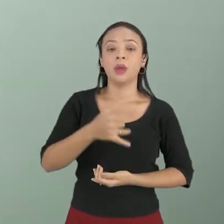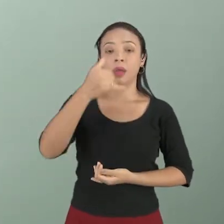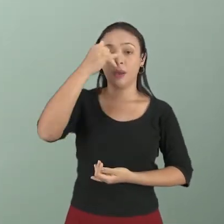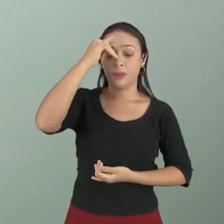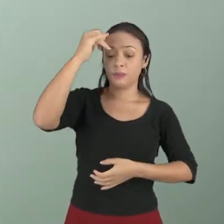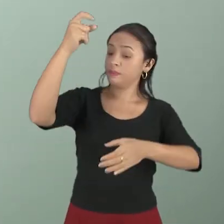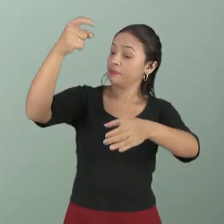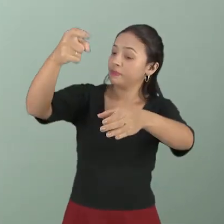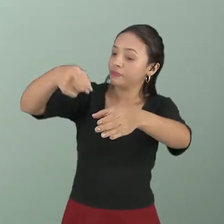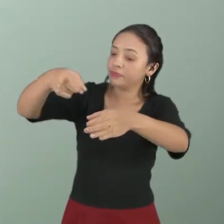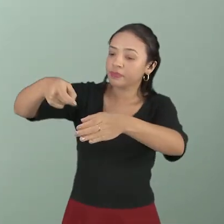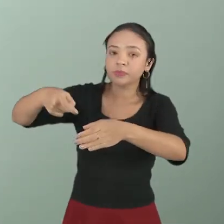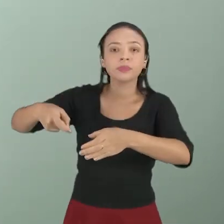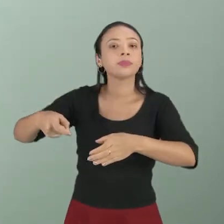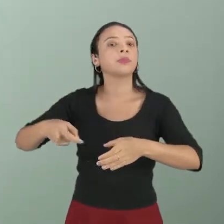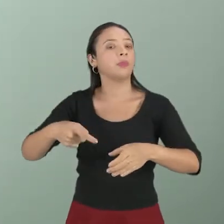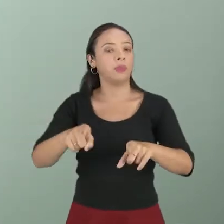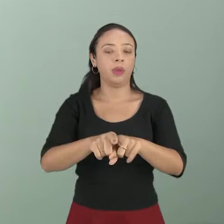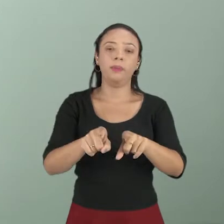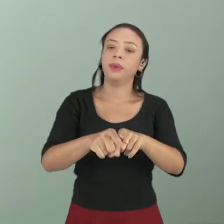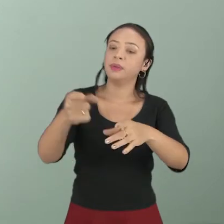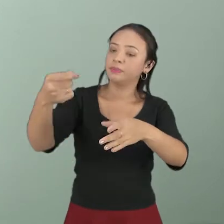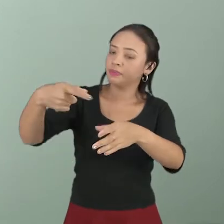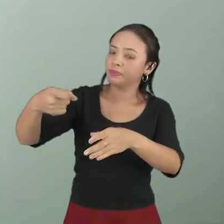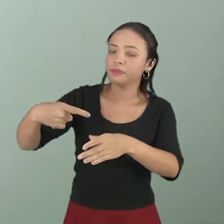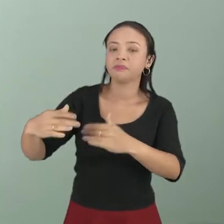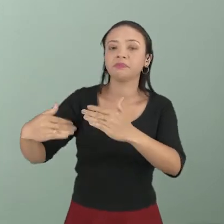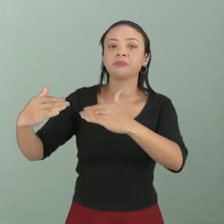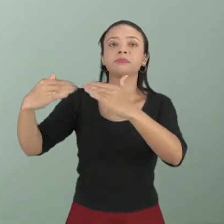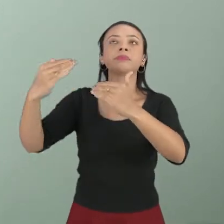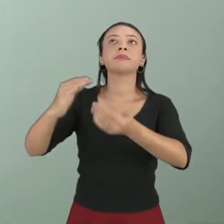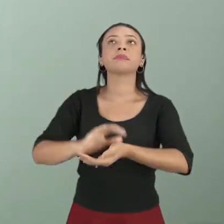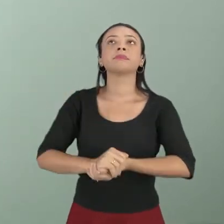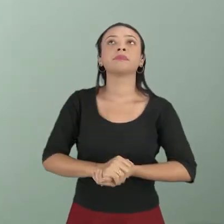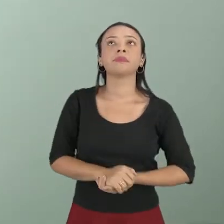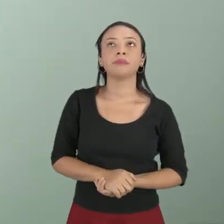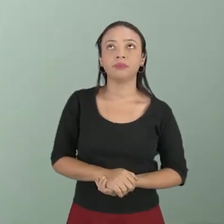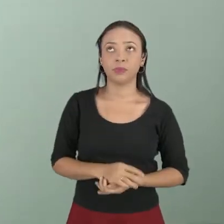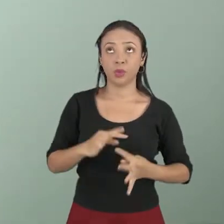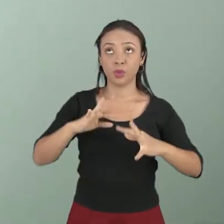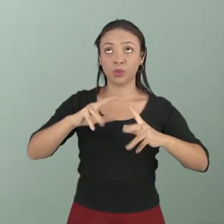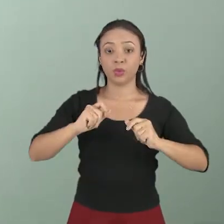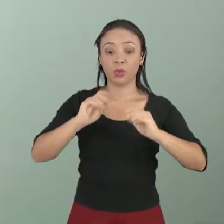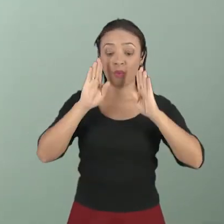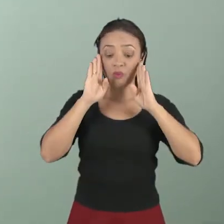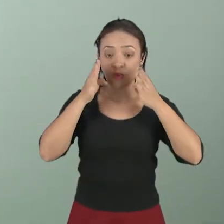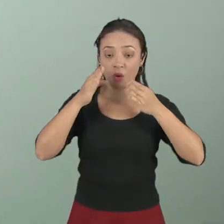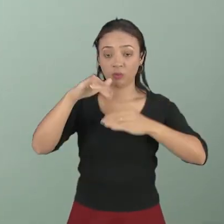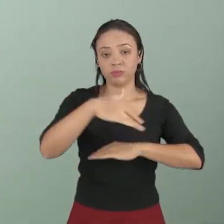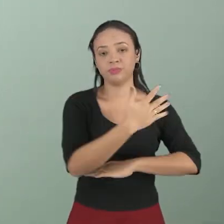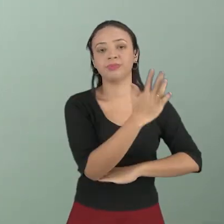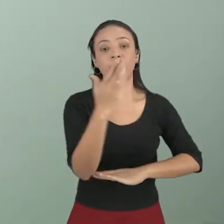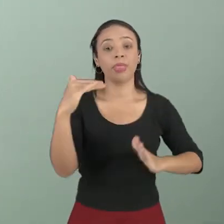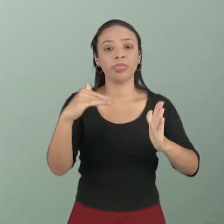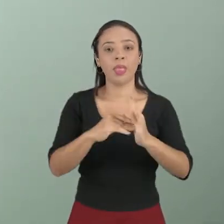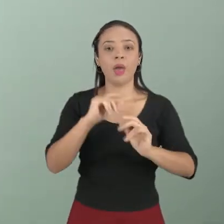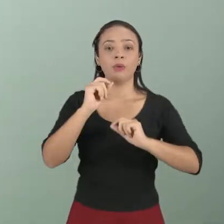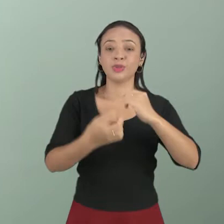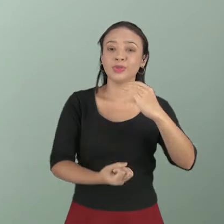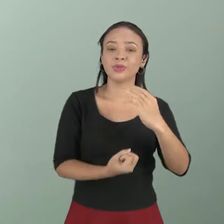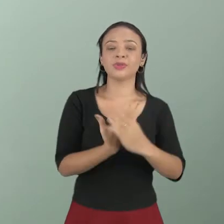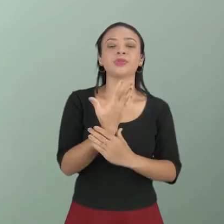agricultura, aí depois a pecuária, criação de animais e assim por diante. Tudo voltado para a natureza, até que surgiu